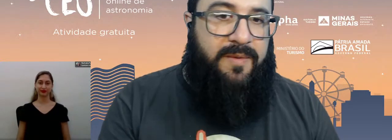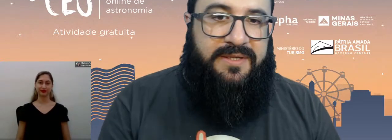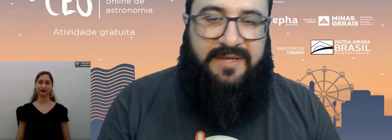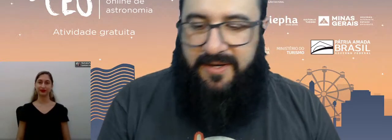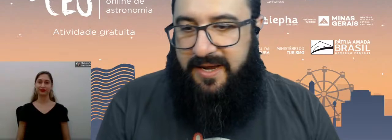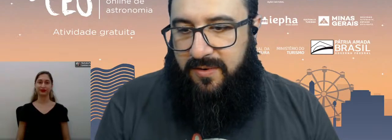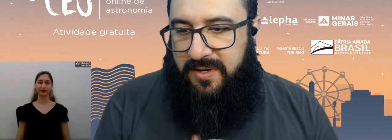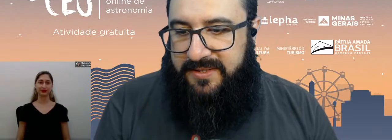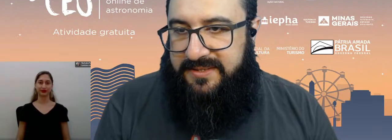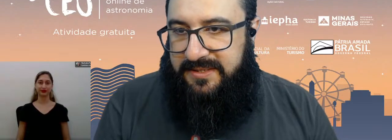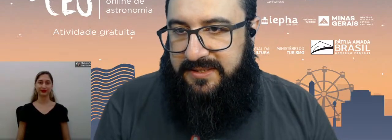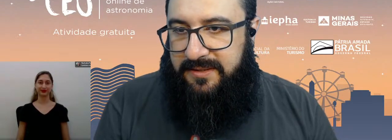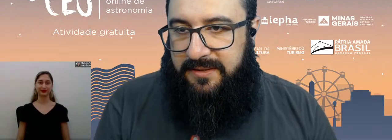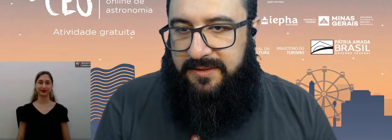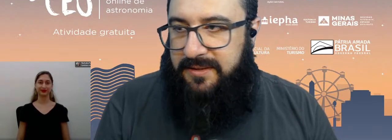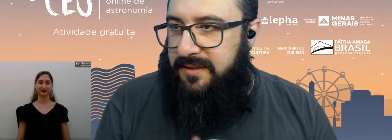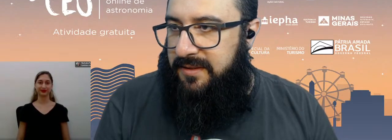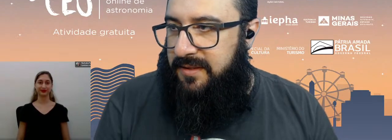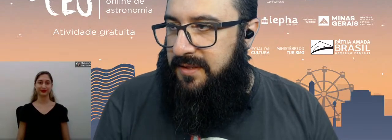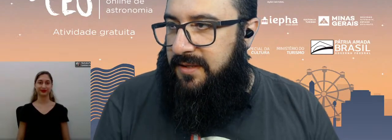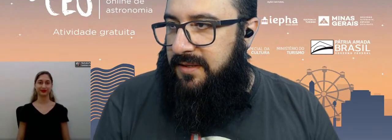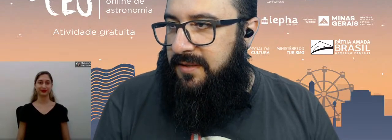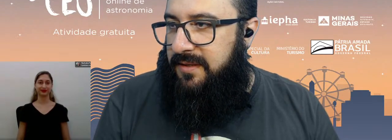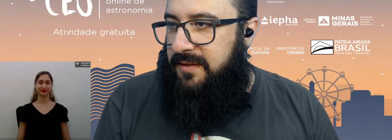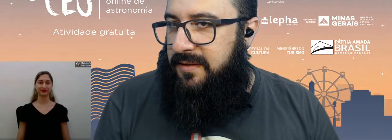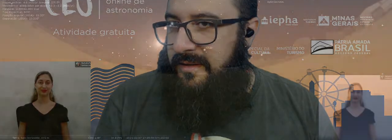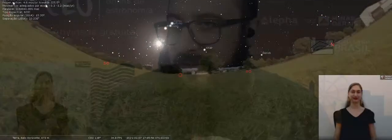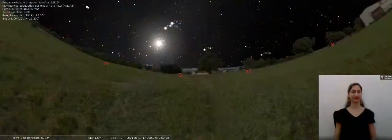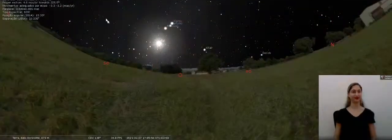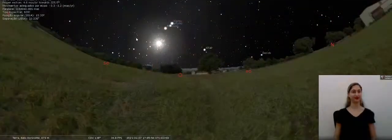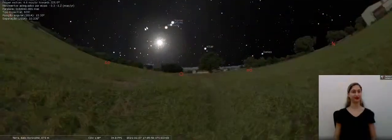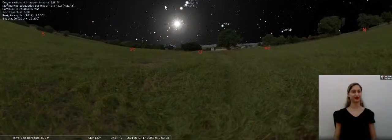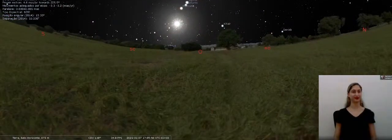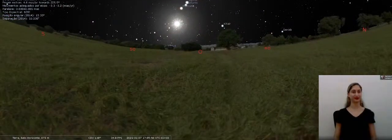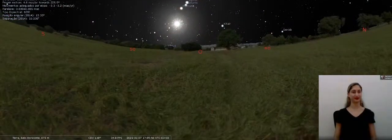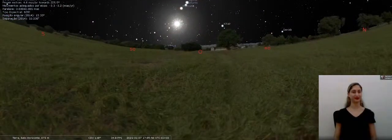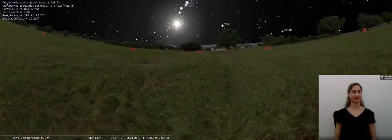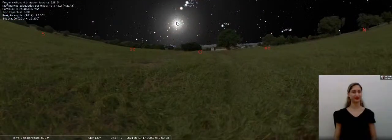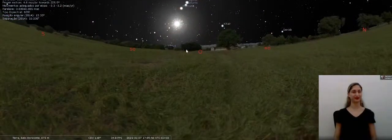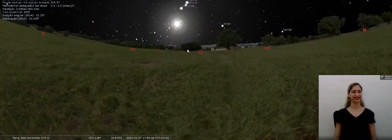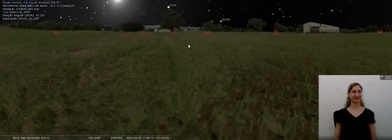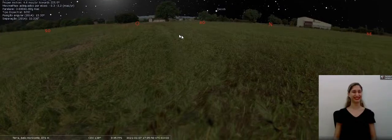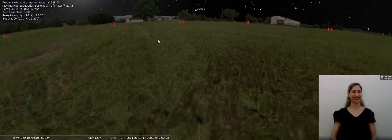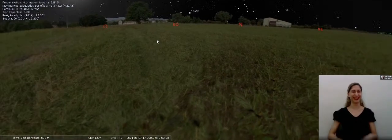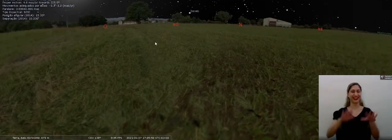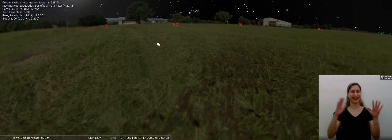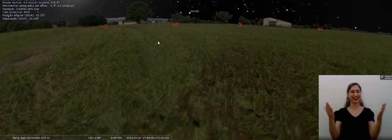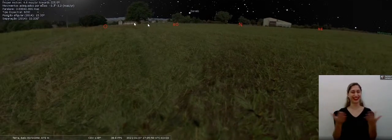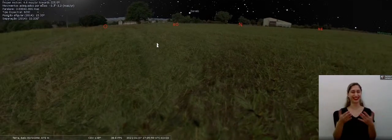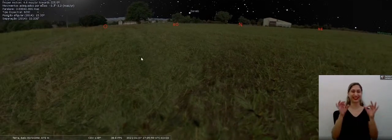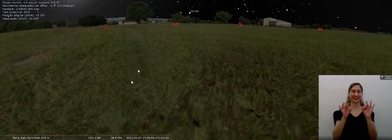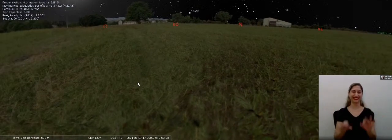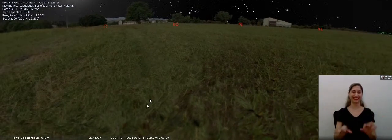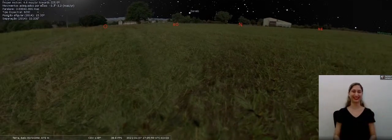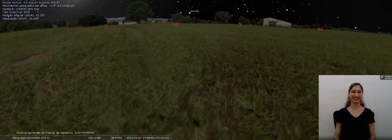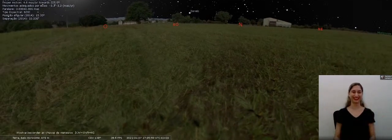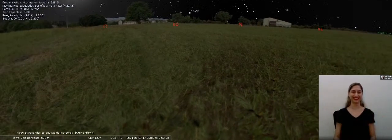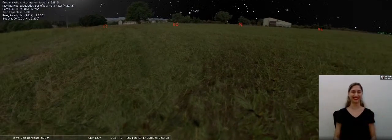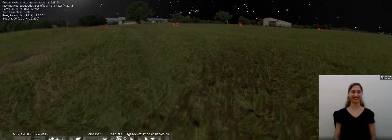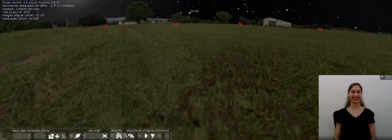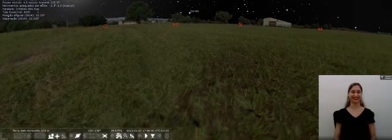é muita calma nessa hora agora sim e agora sim vocês venham Mouse e eu também